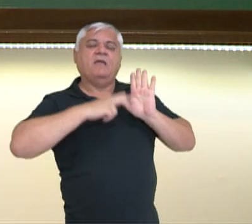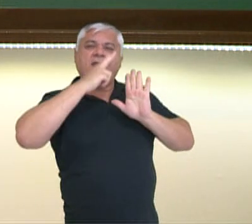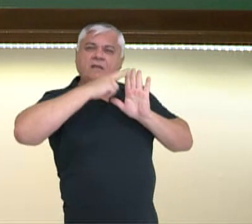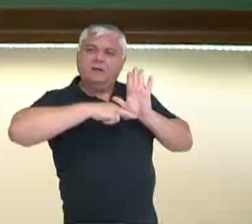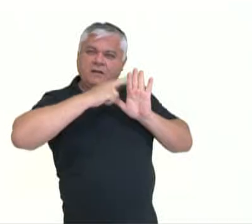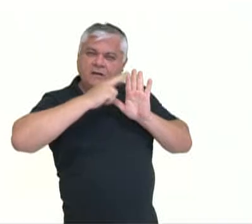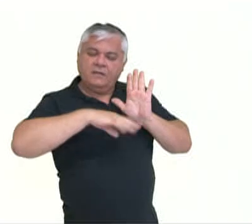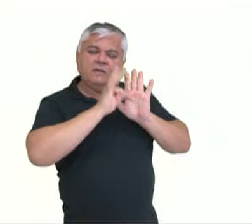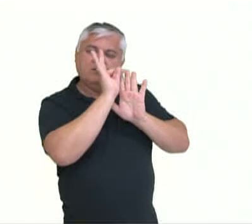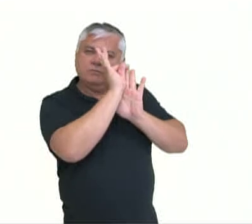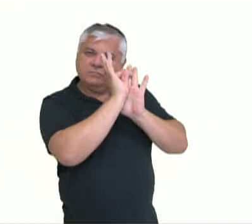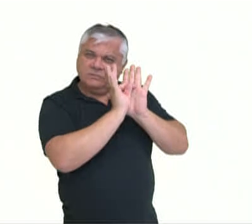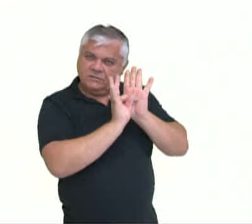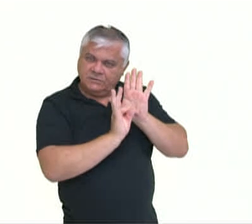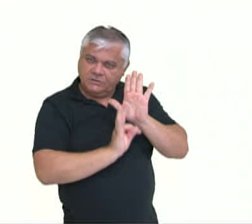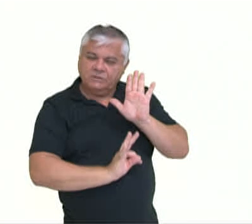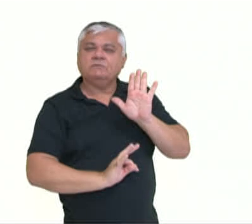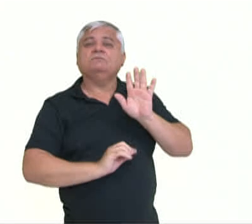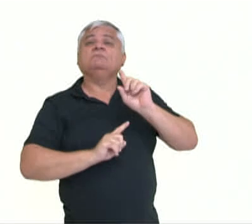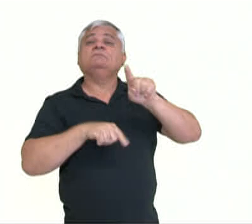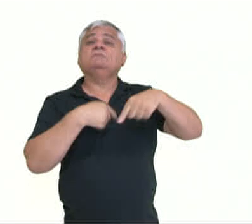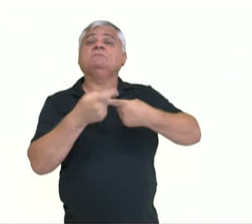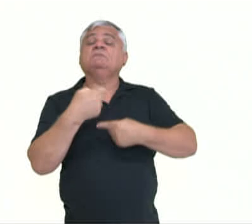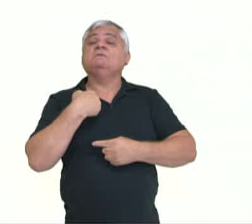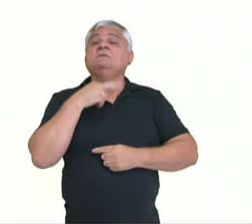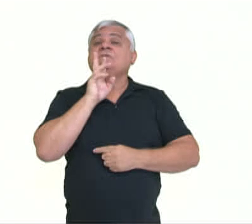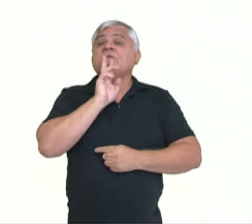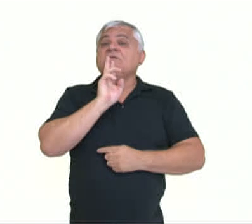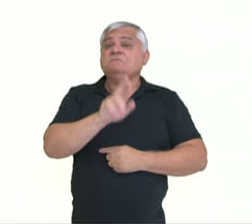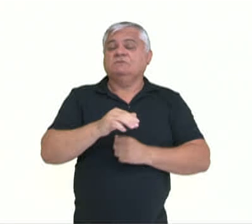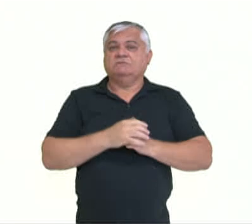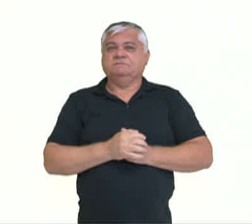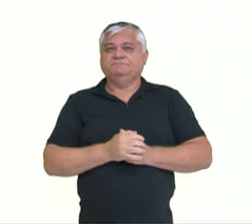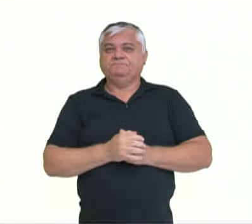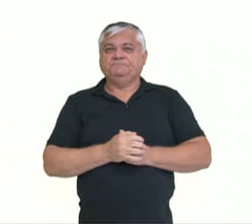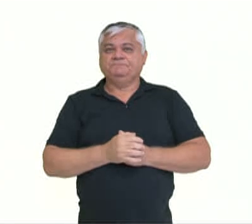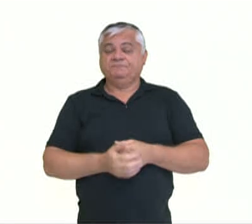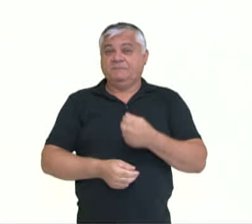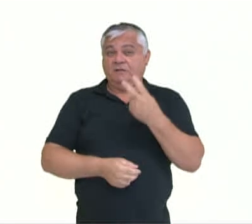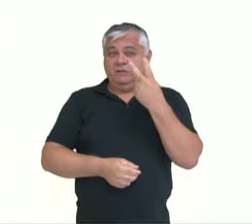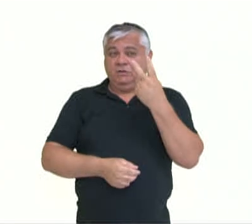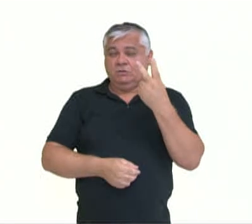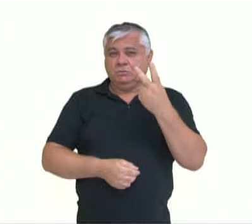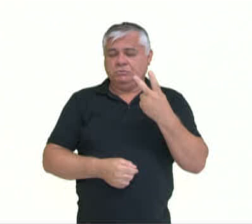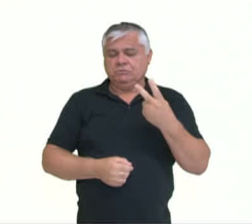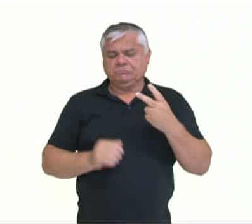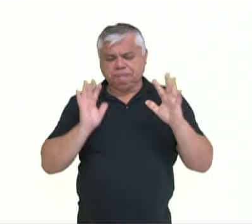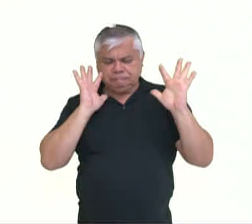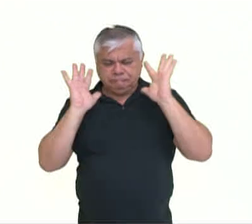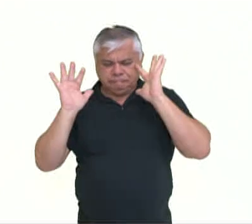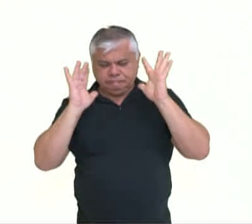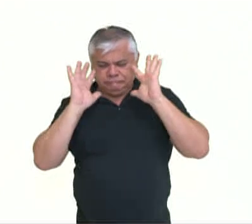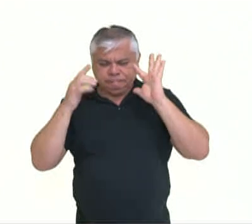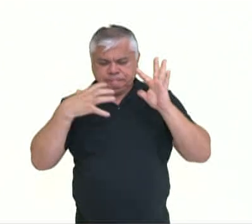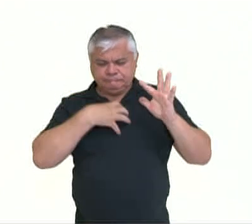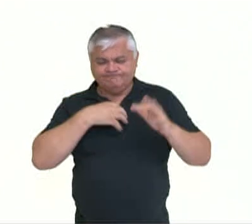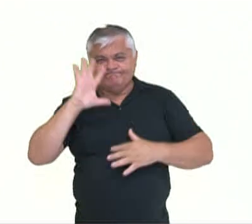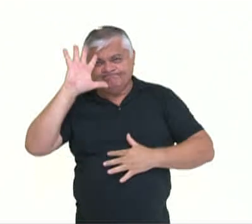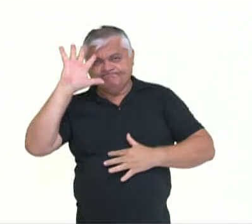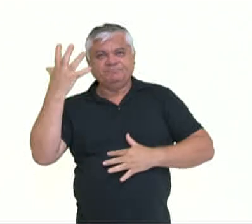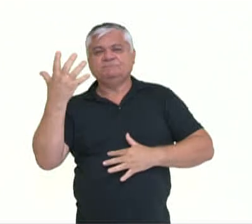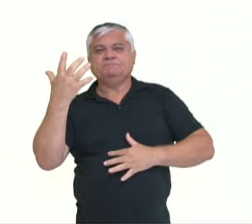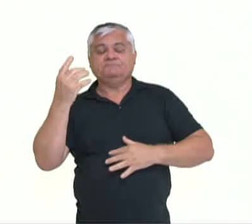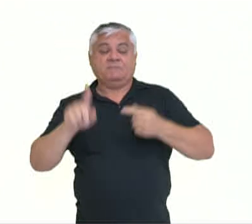trecho do texto a seguir e responda. Duas considerações me levaram a adotar diferente método.